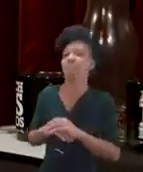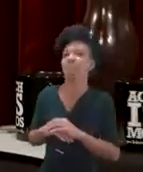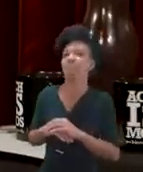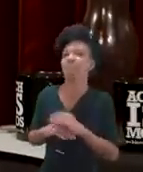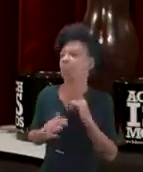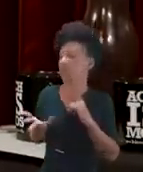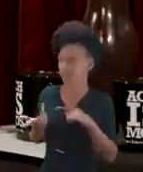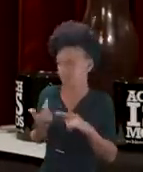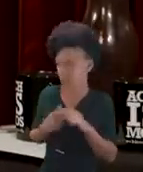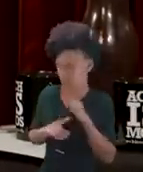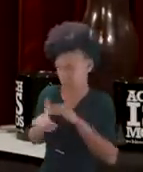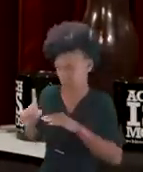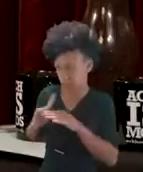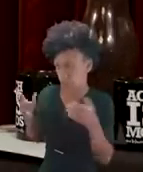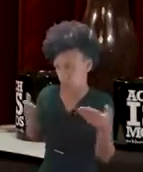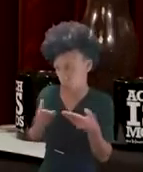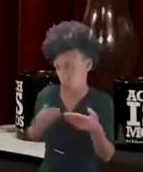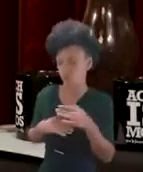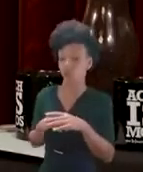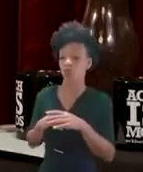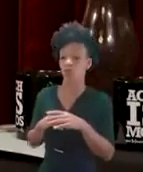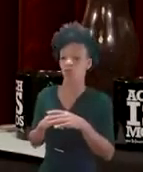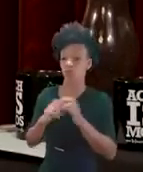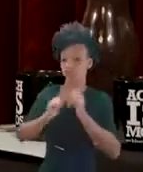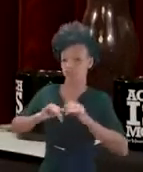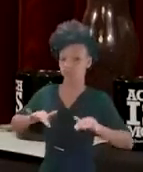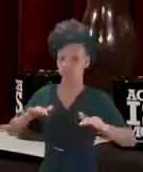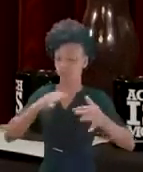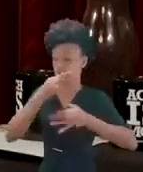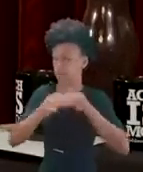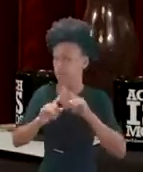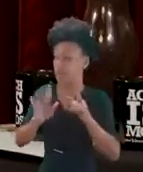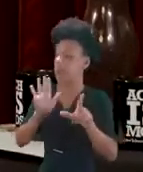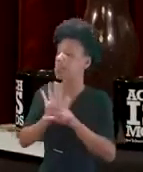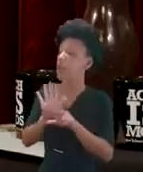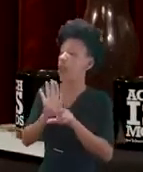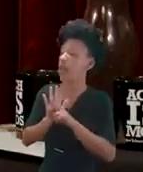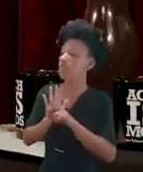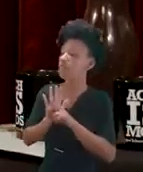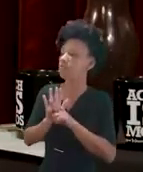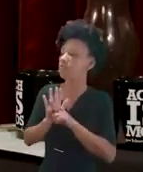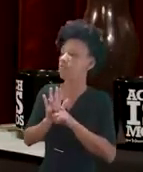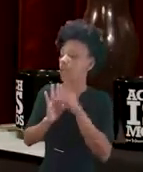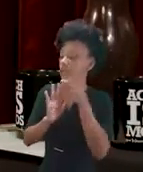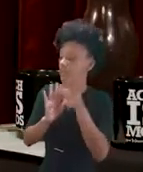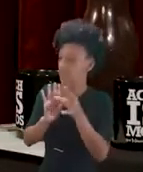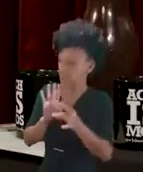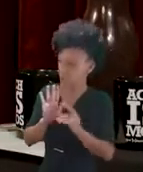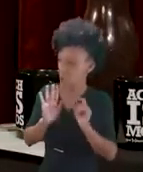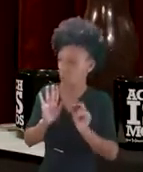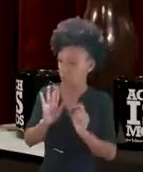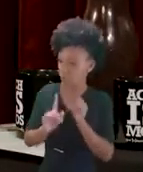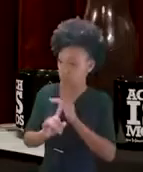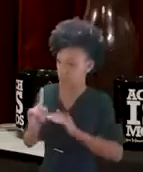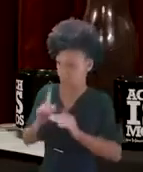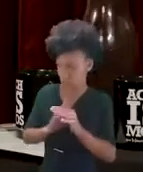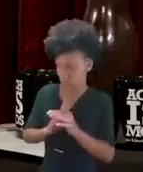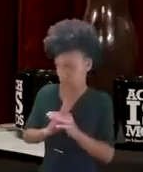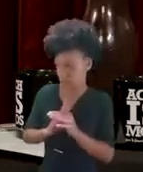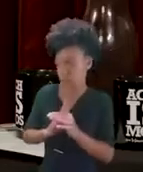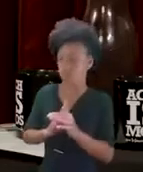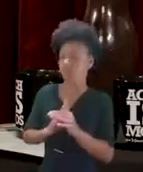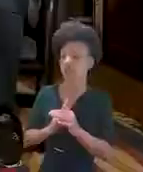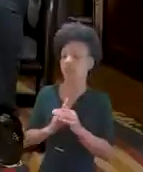gente tem várias sociedades hoje horizontais boa mas tem uma lei isso que define o que essas